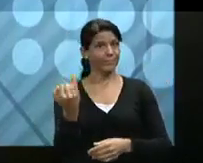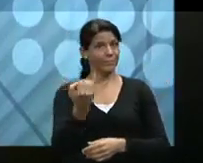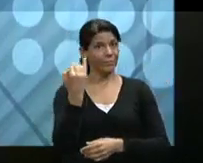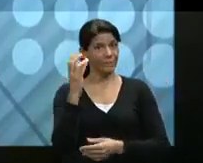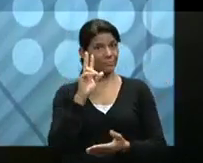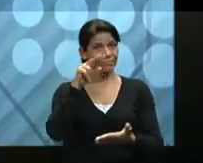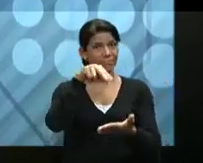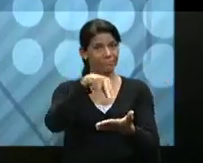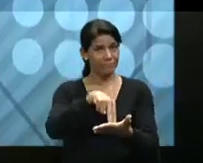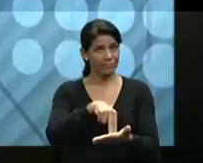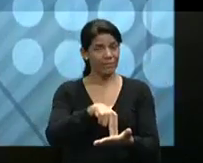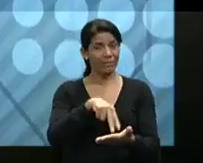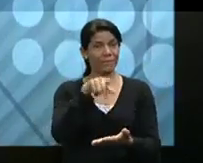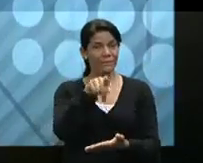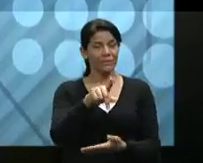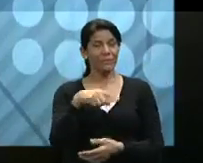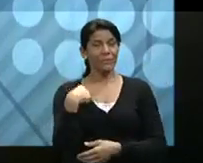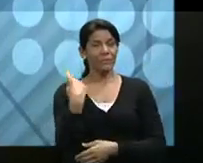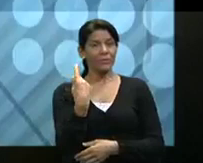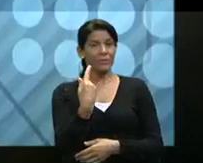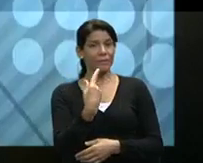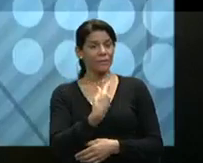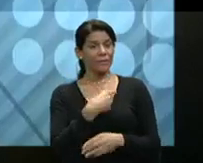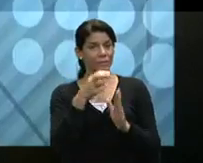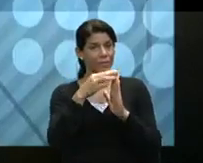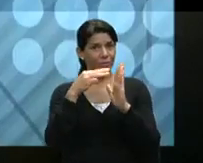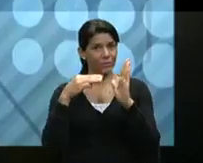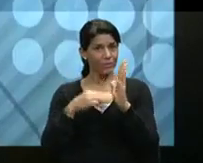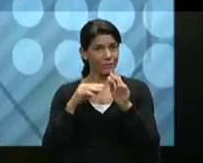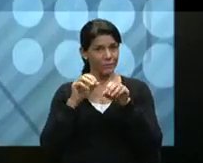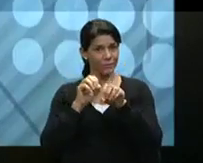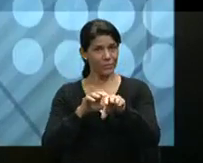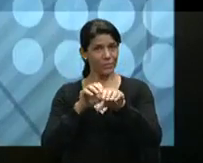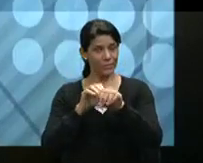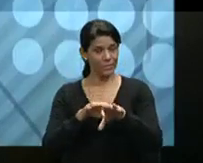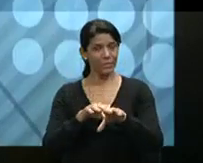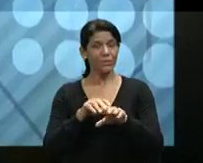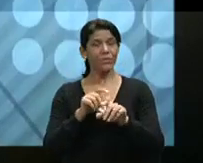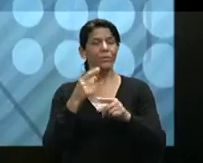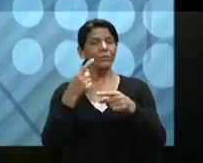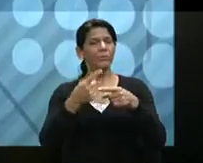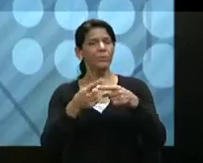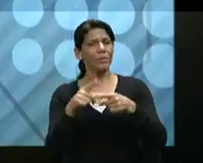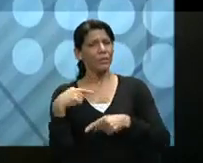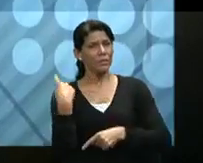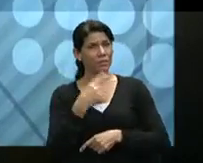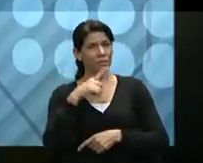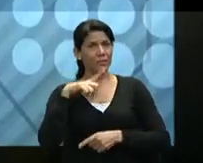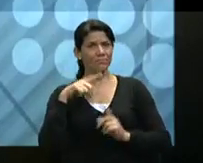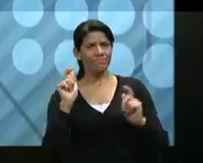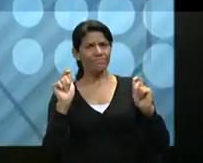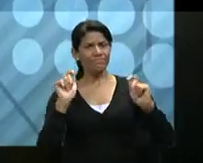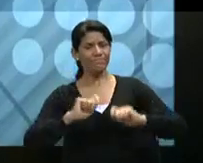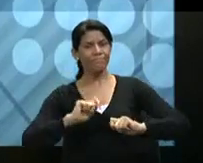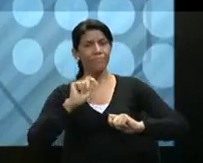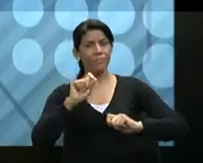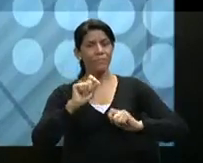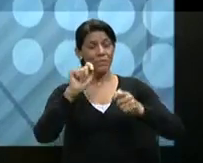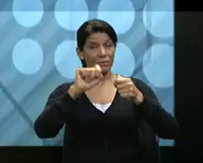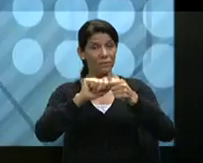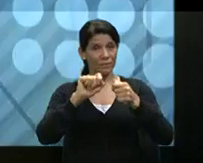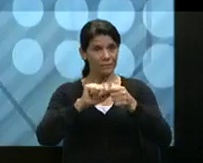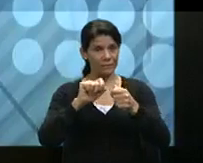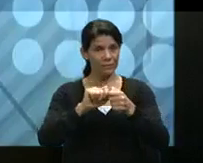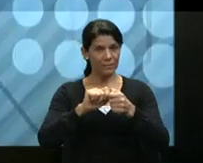de participação da nossa metodologia de ensino, né? Uma vez que nós temos a possibilidade de